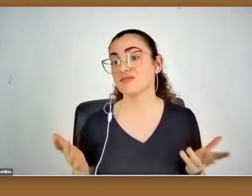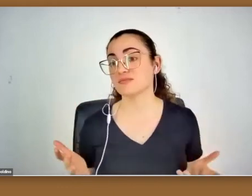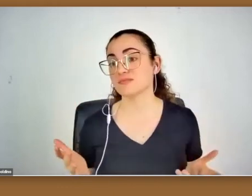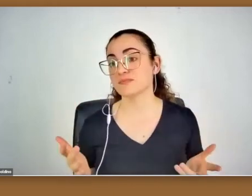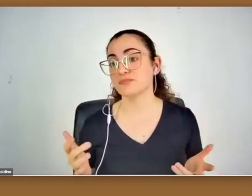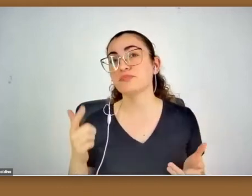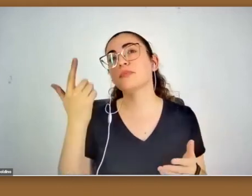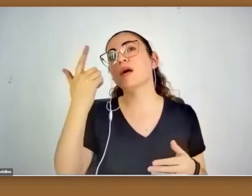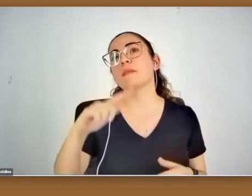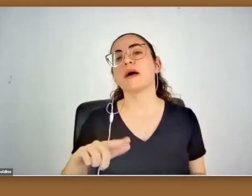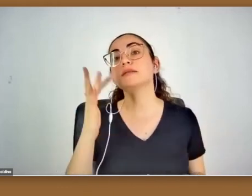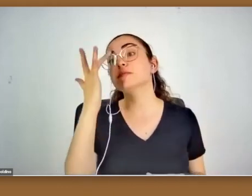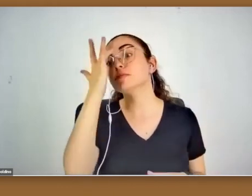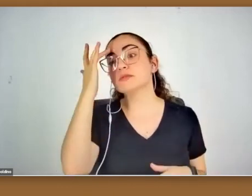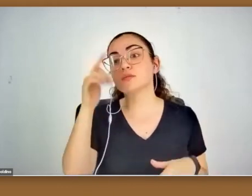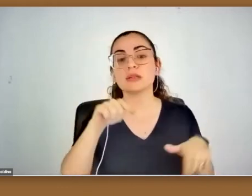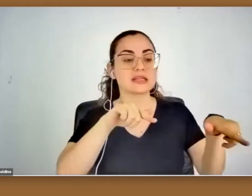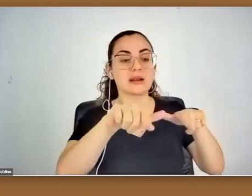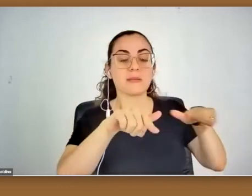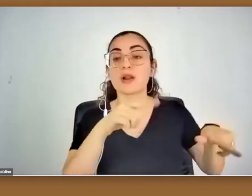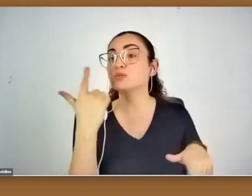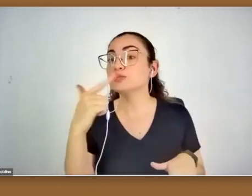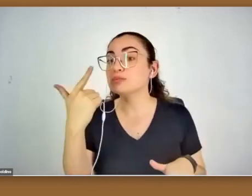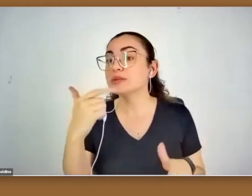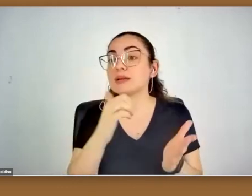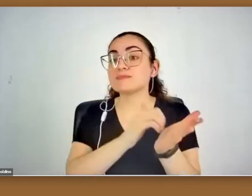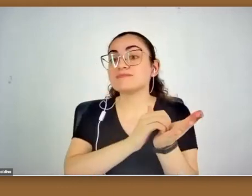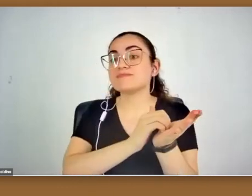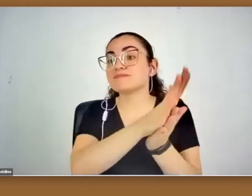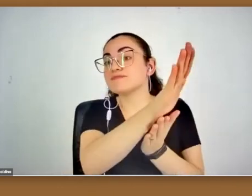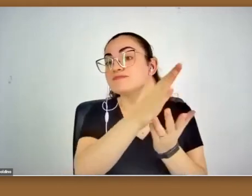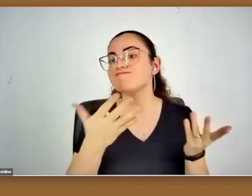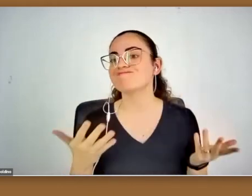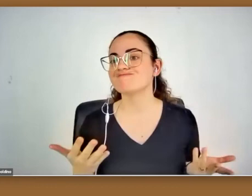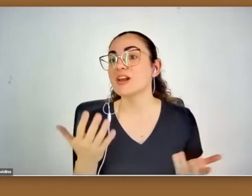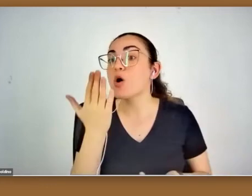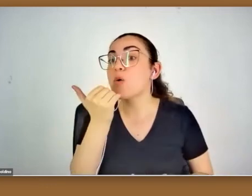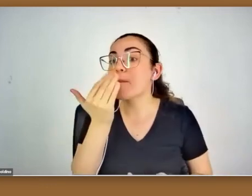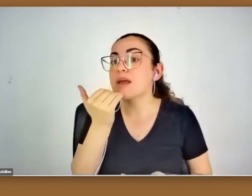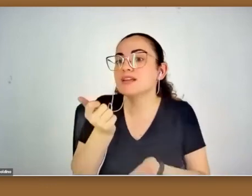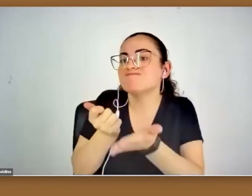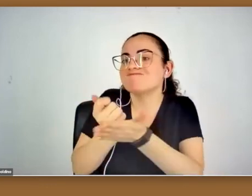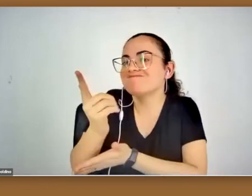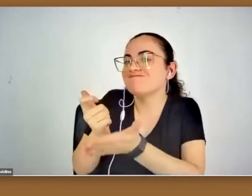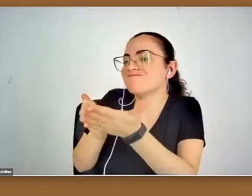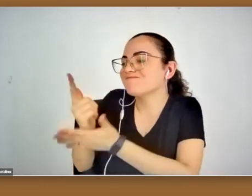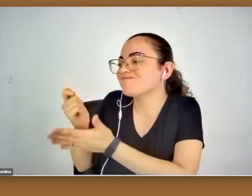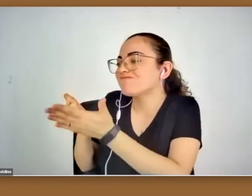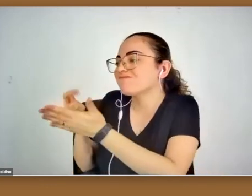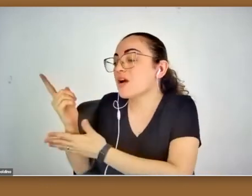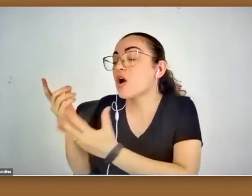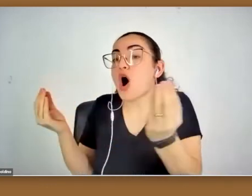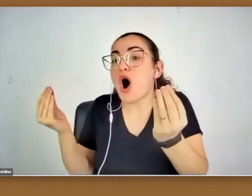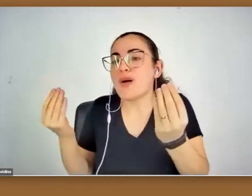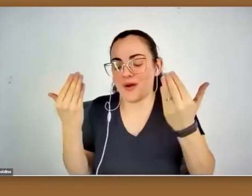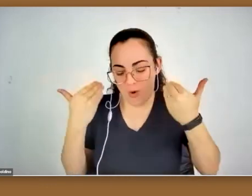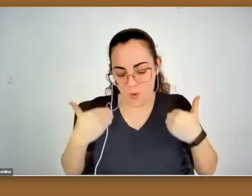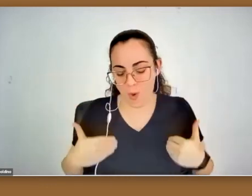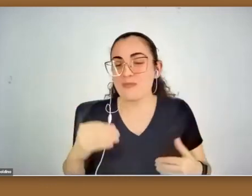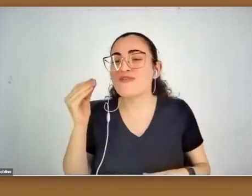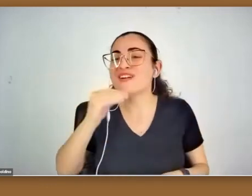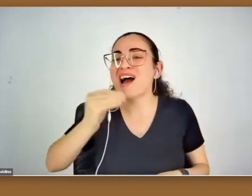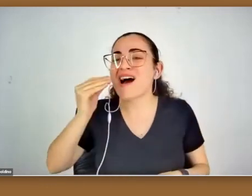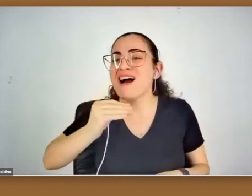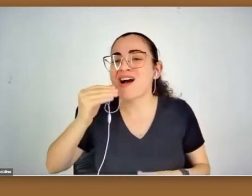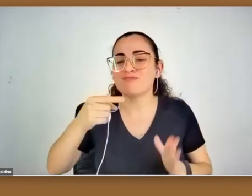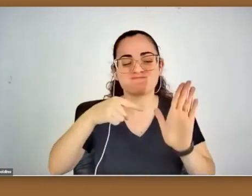né, e aí você não consegue se alimentar direito, isso obviamente vai intervir né, no seu organismo, como ele responde. Se